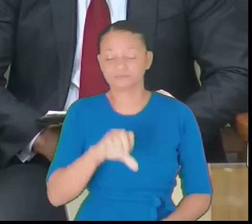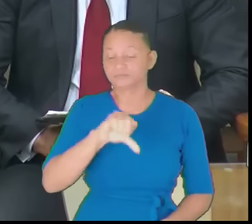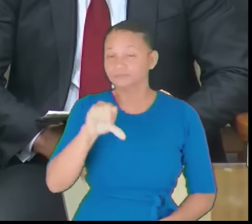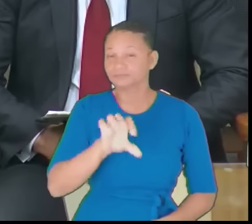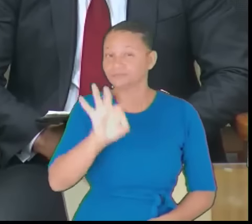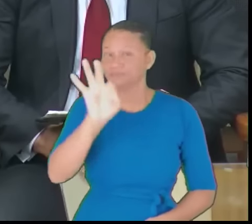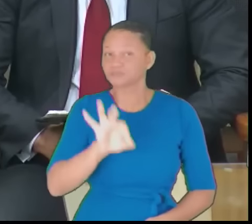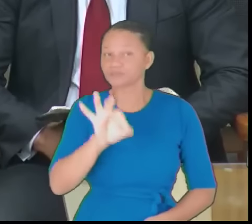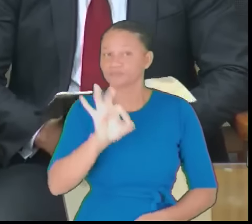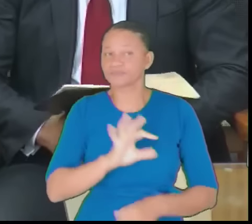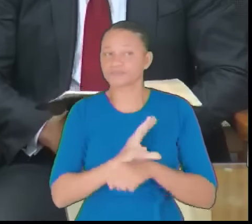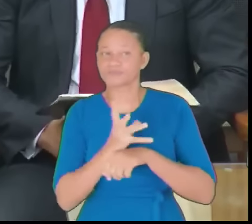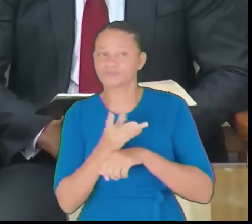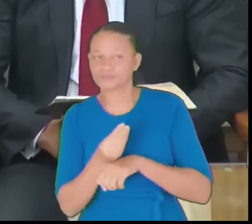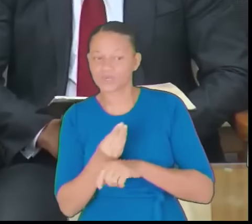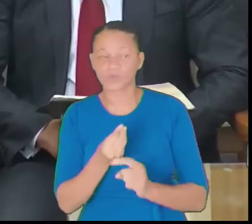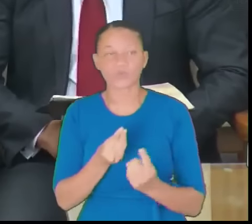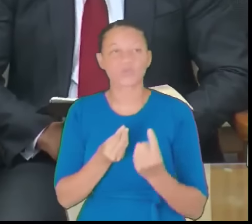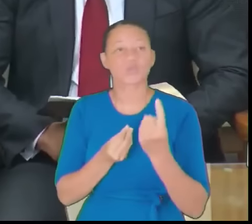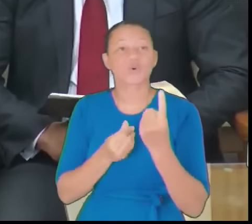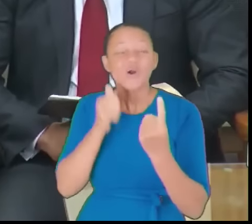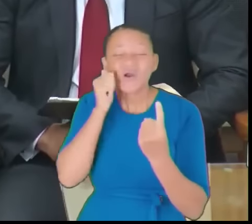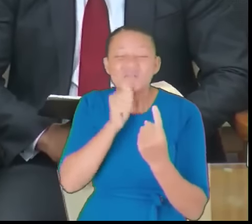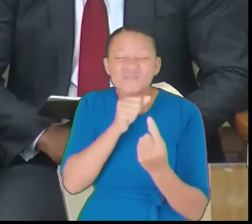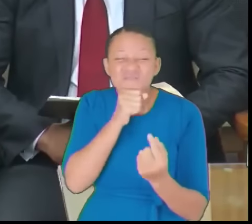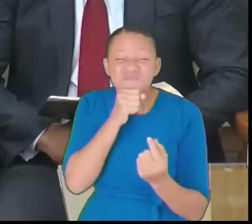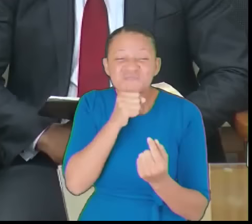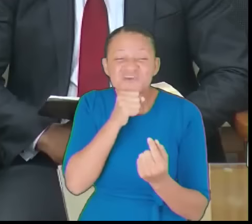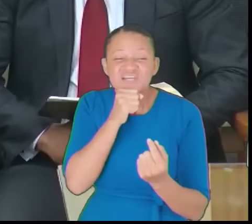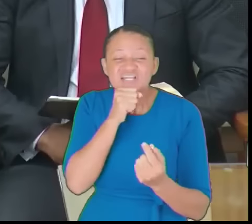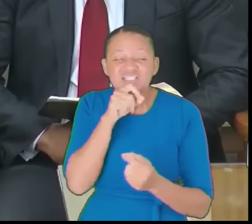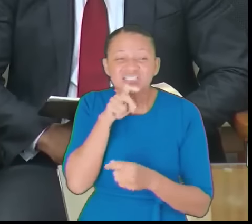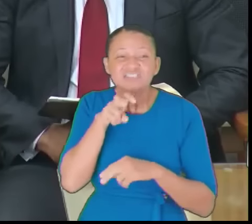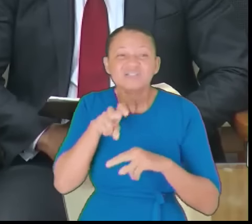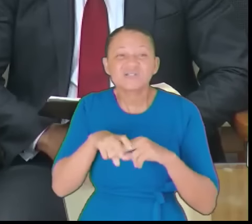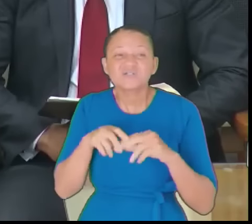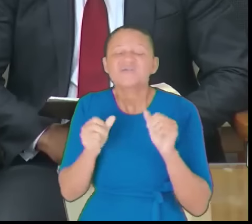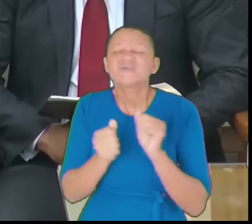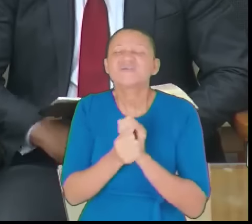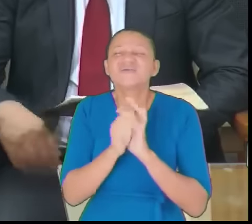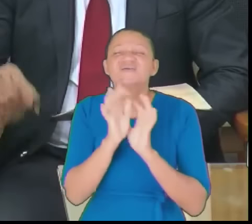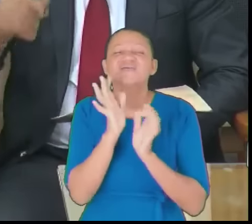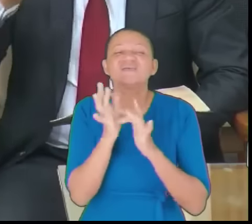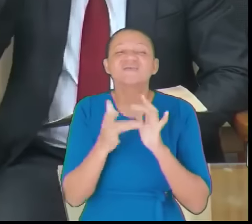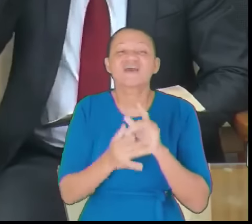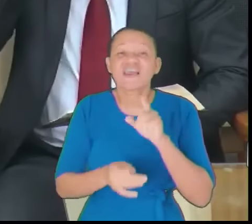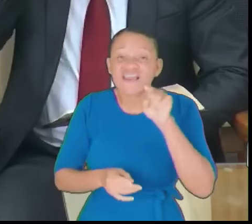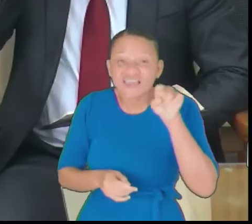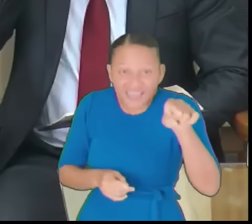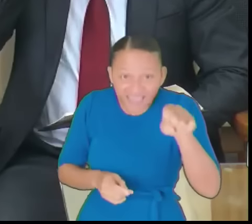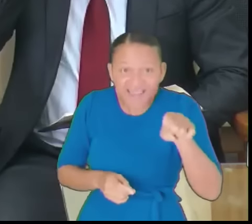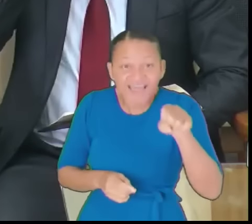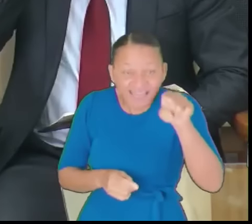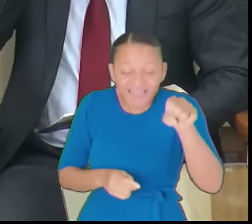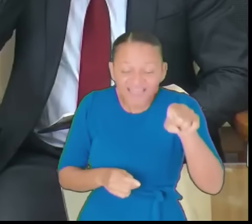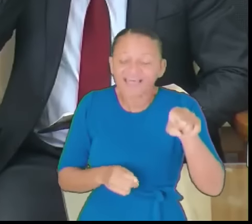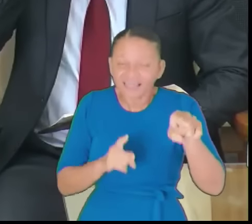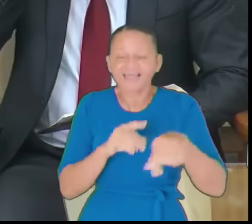...99% não é a igreja, mas se tiver uma velhinha lá no cantinho, glória a Jesus, pois aquela velhinha é a